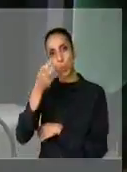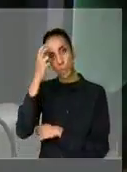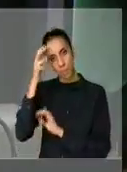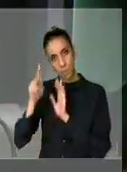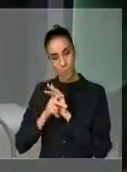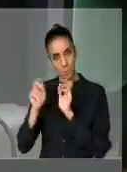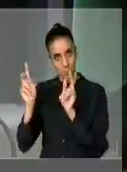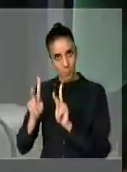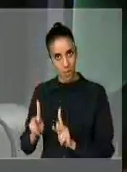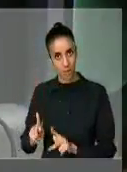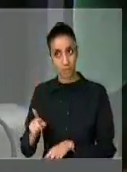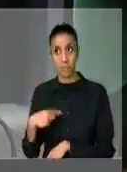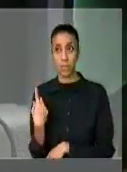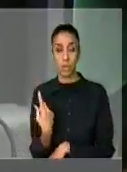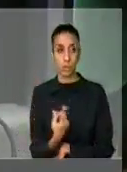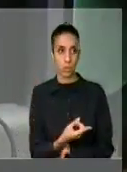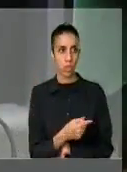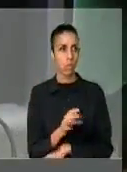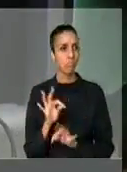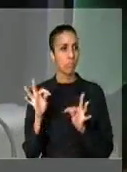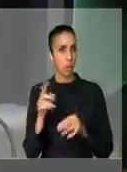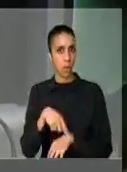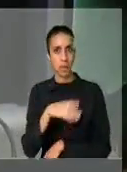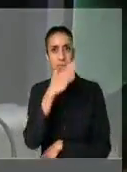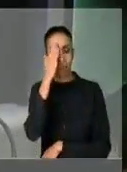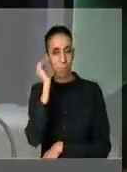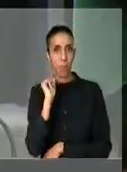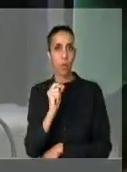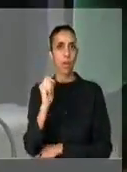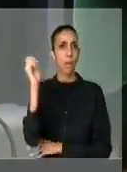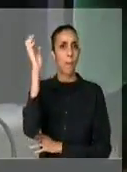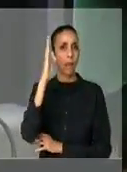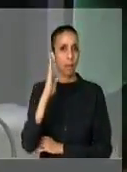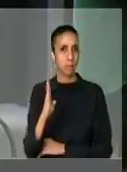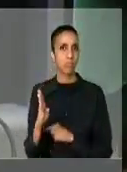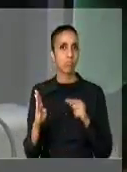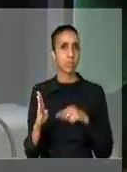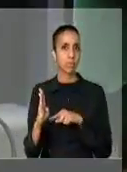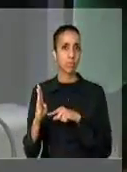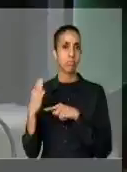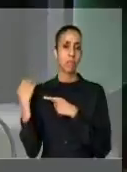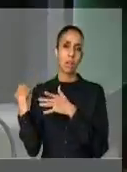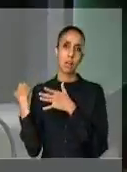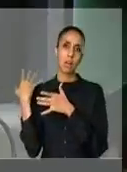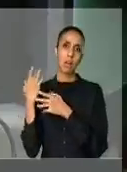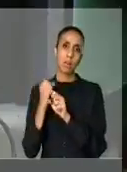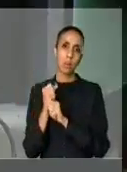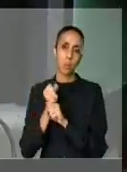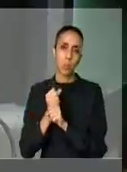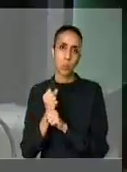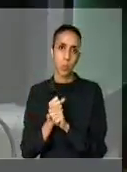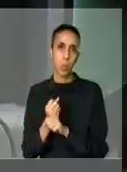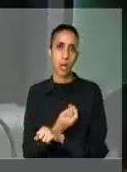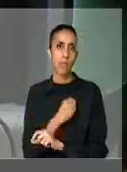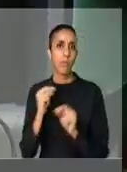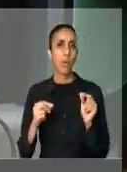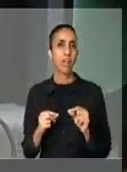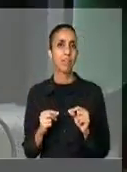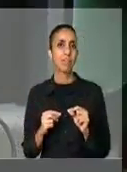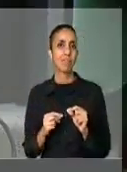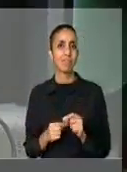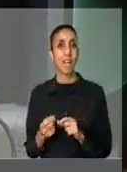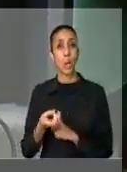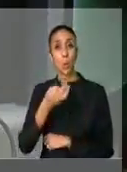de conhecimento de todos que o Brasil, por várias décadas, está vivendo a cultura da